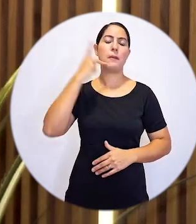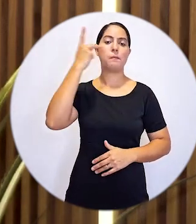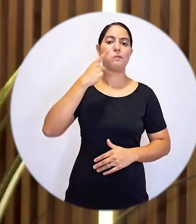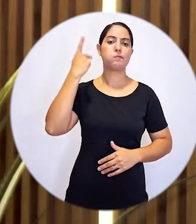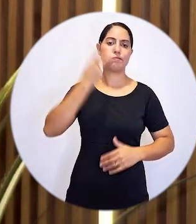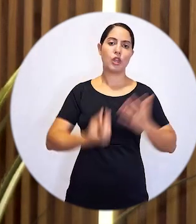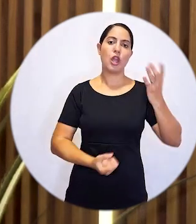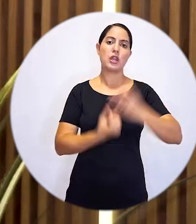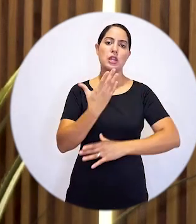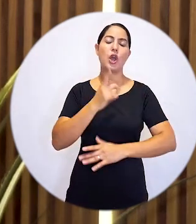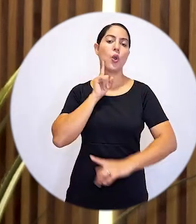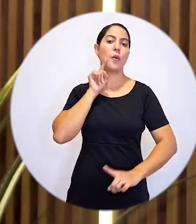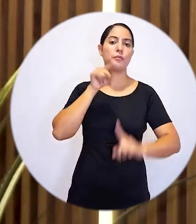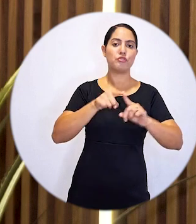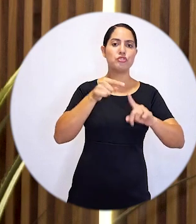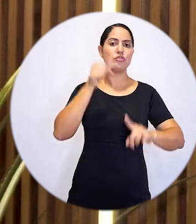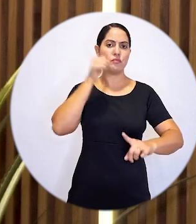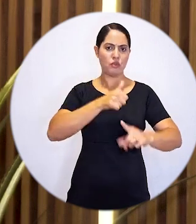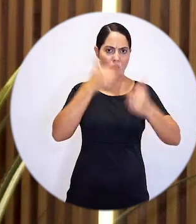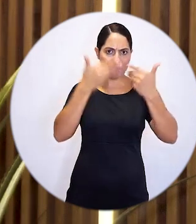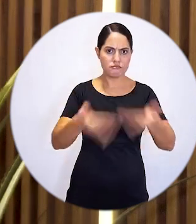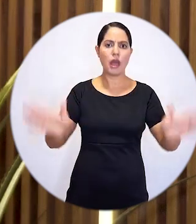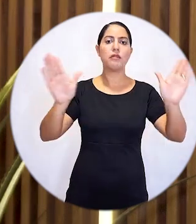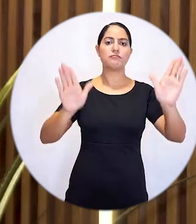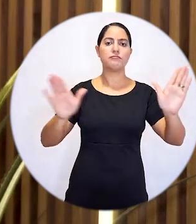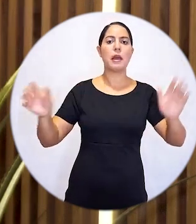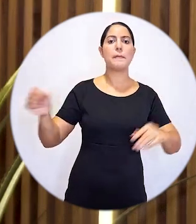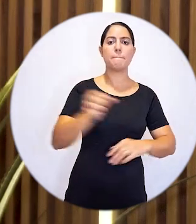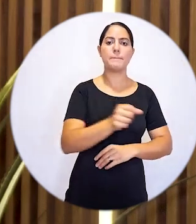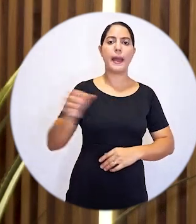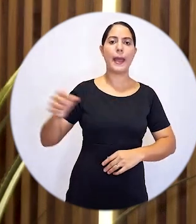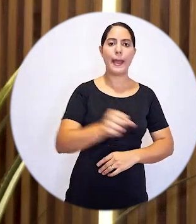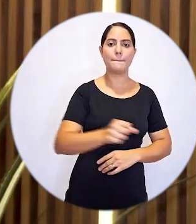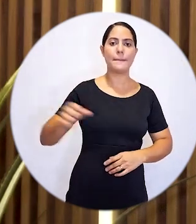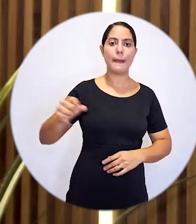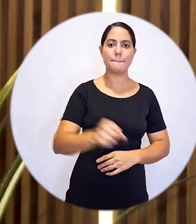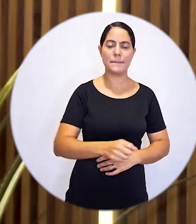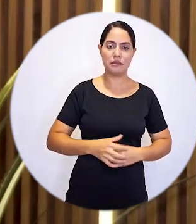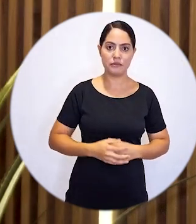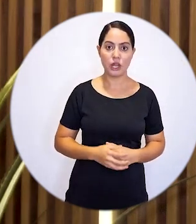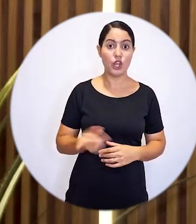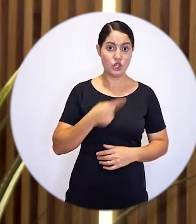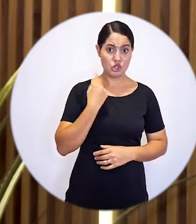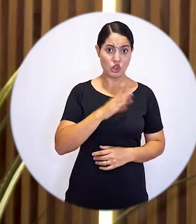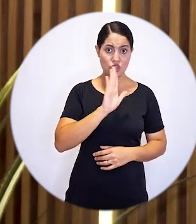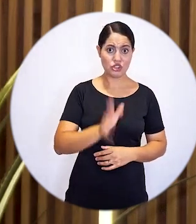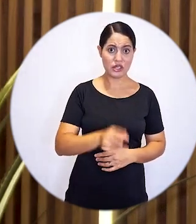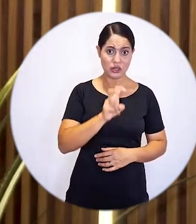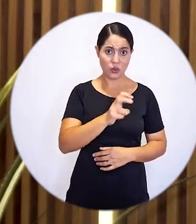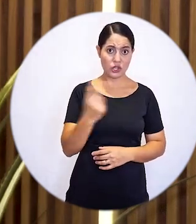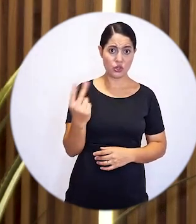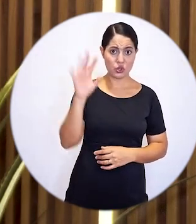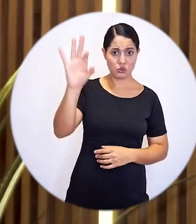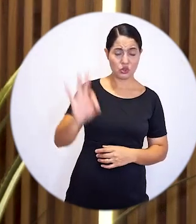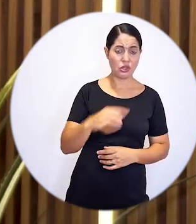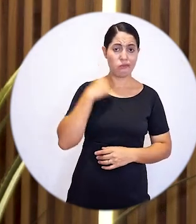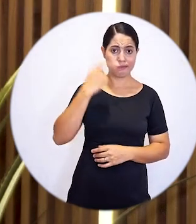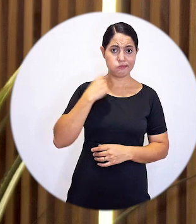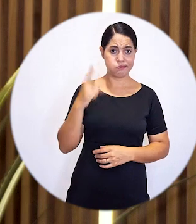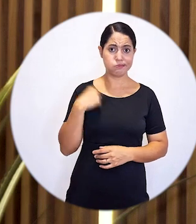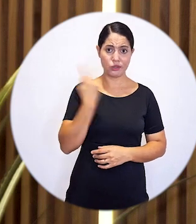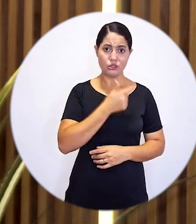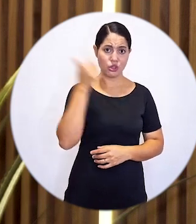política para abrir os espaços que são das mulheres. Nós somos 52% da advocacia. Esse espaço